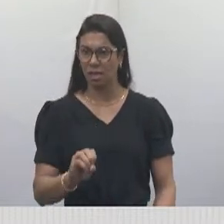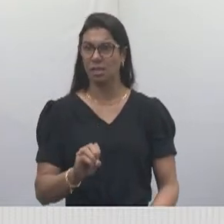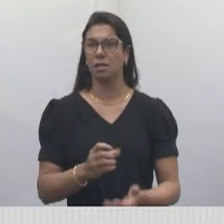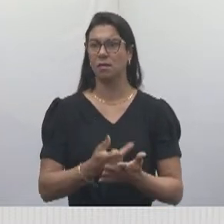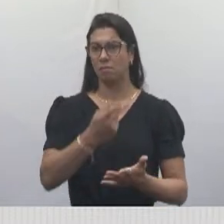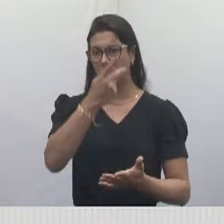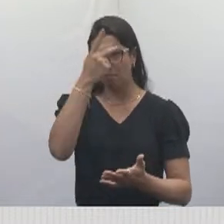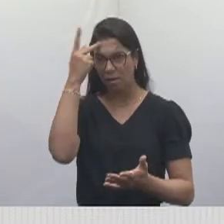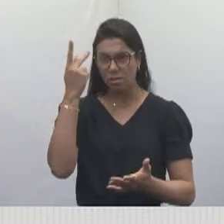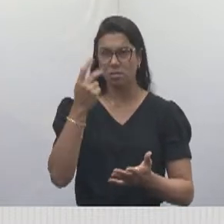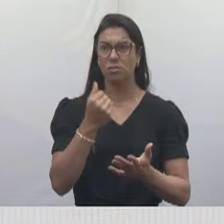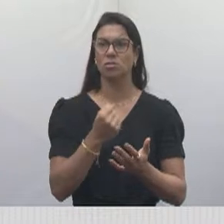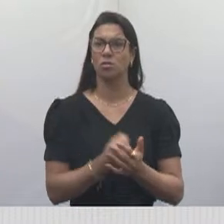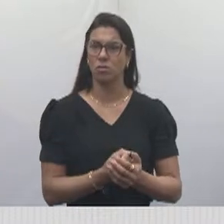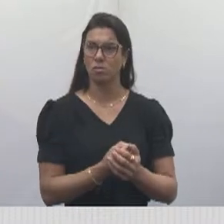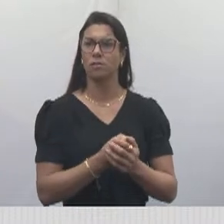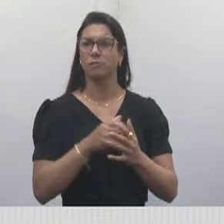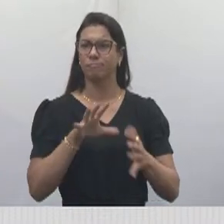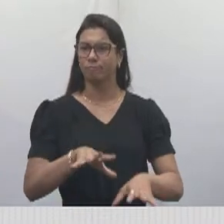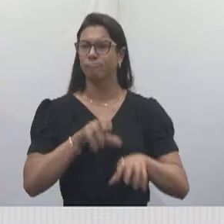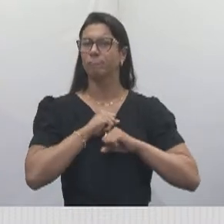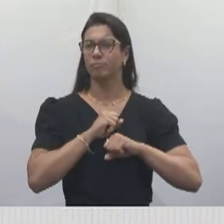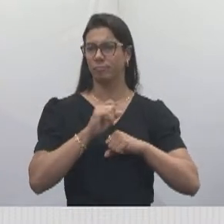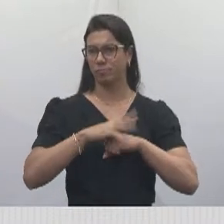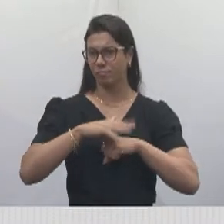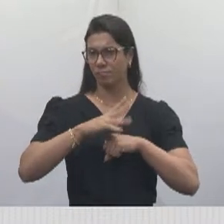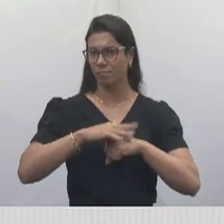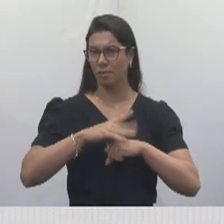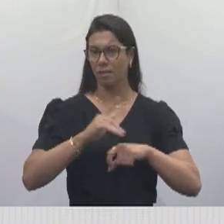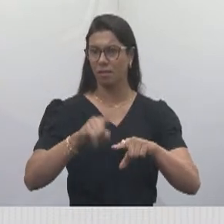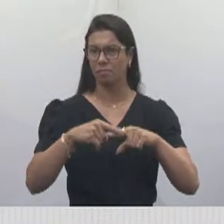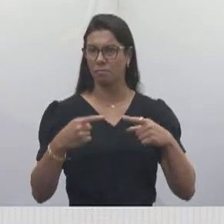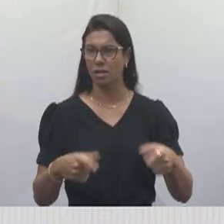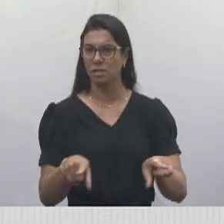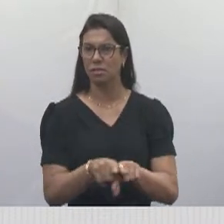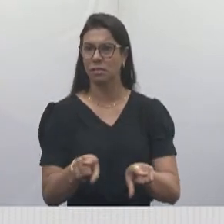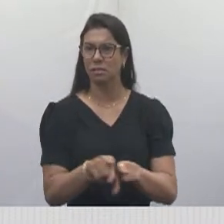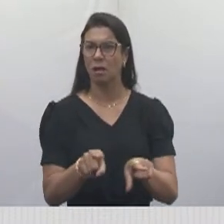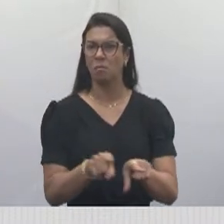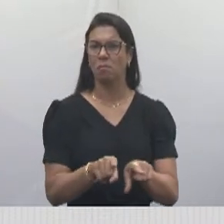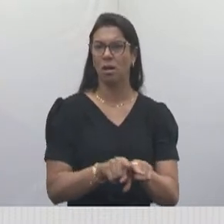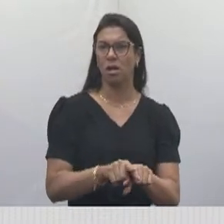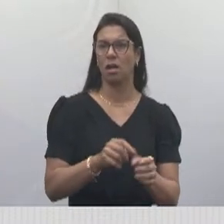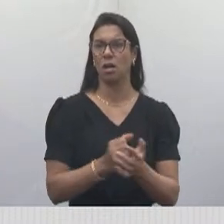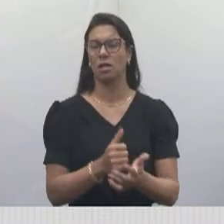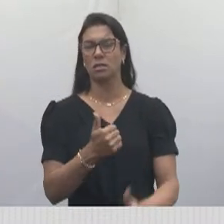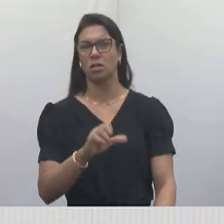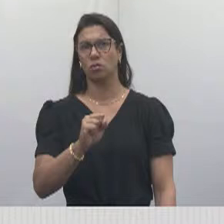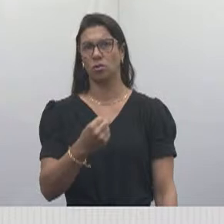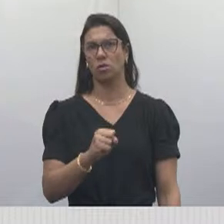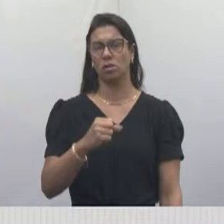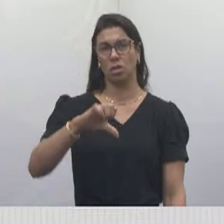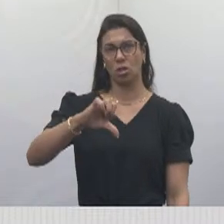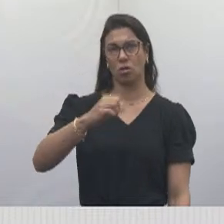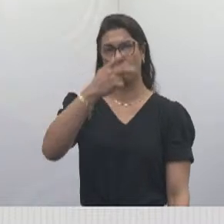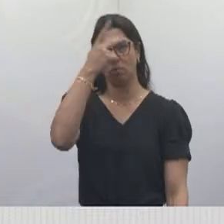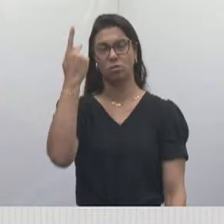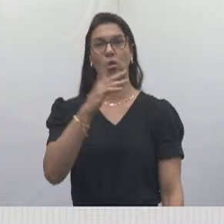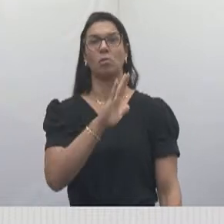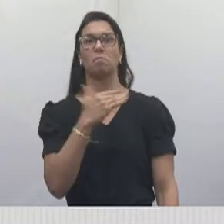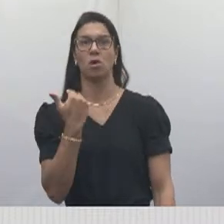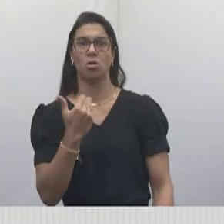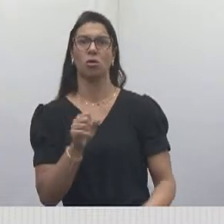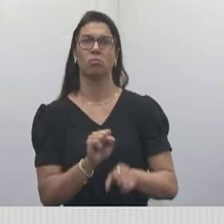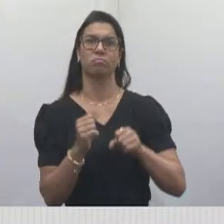cidade. Isto obrigou o município a redirecionar todos os investimentos disponíveis para enfrentar